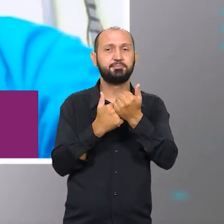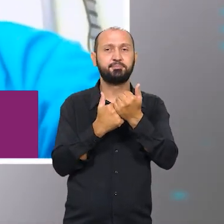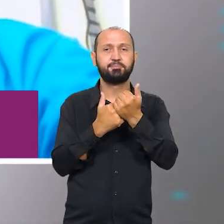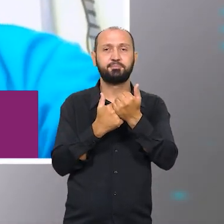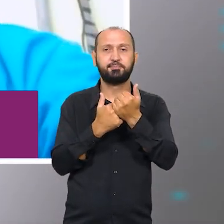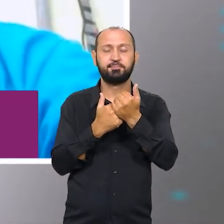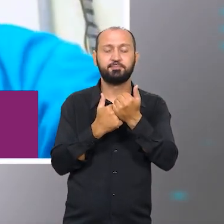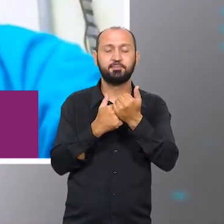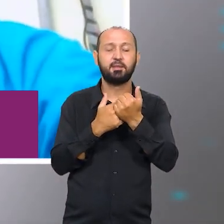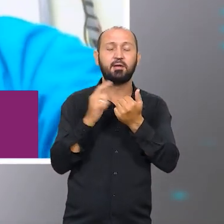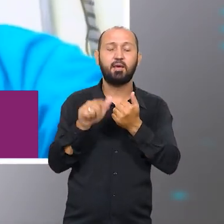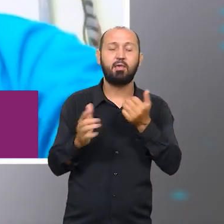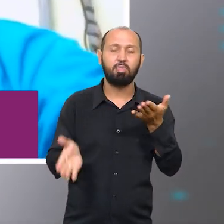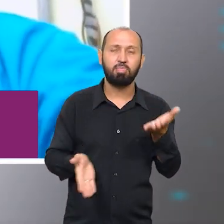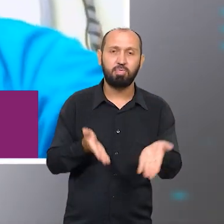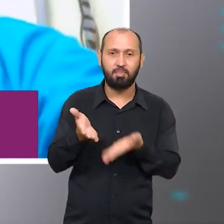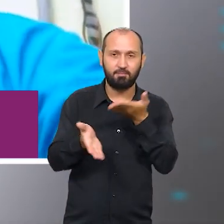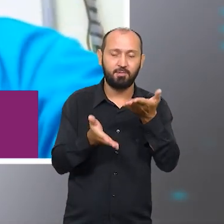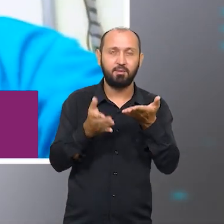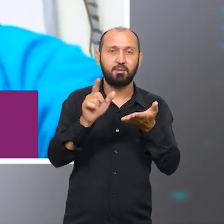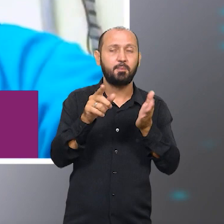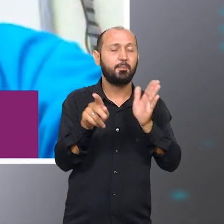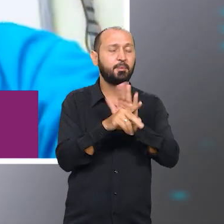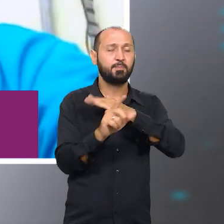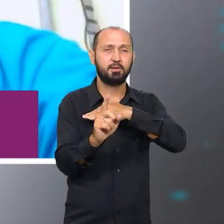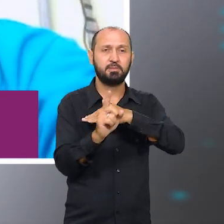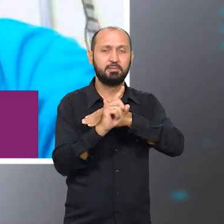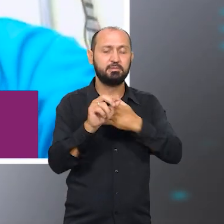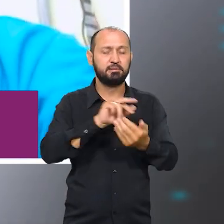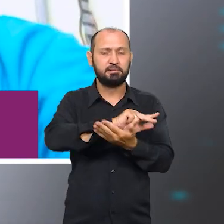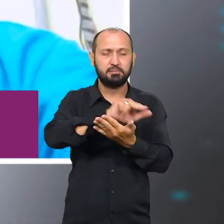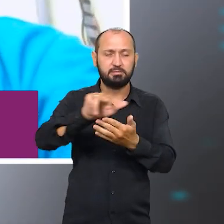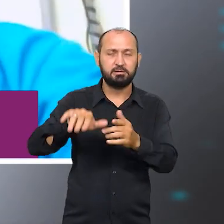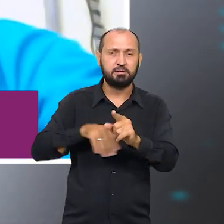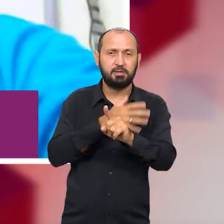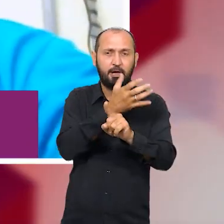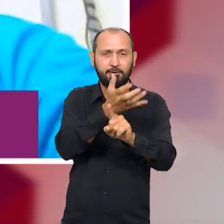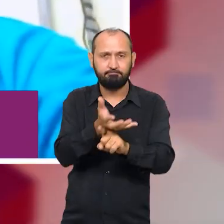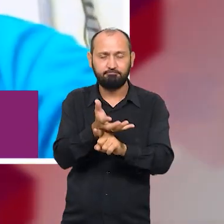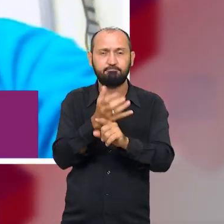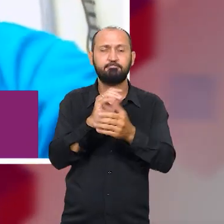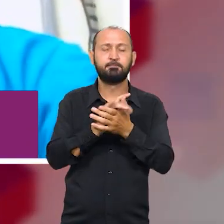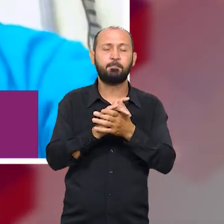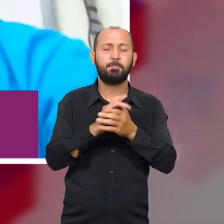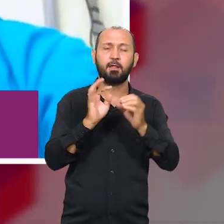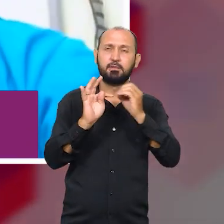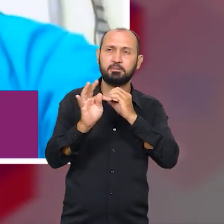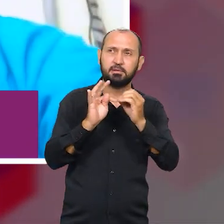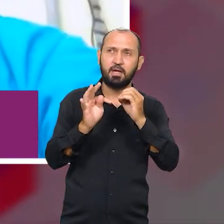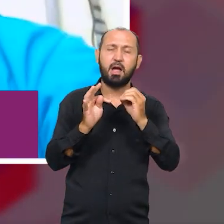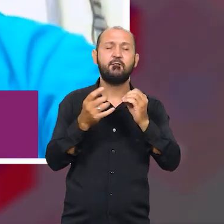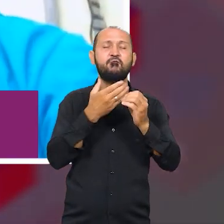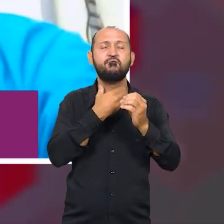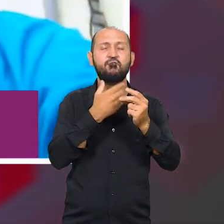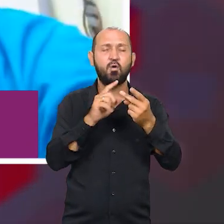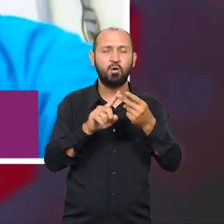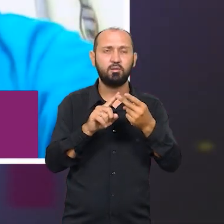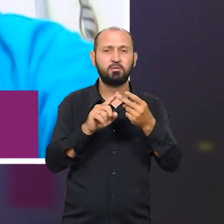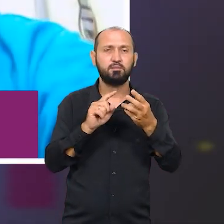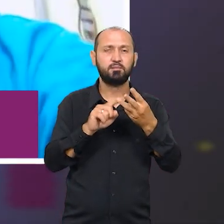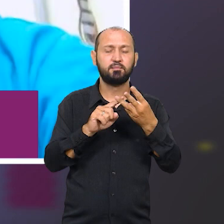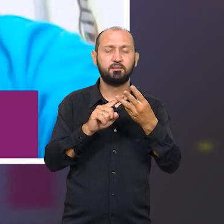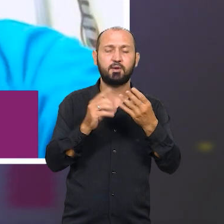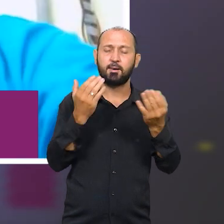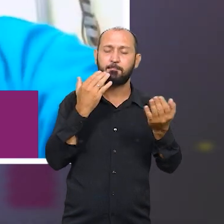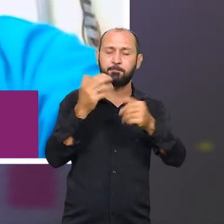terapias, que a gente fala que é todo um atendimento multidisciplinar mesmo. Vem a TO, vem a fono, a psicopedagoga, que vai fazer